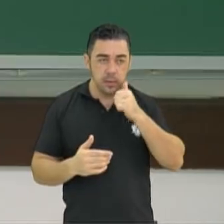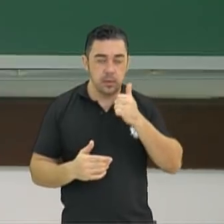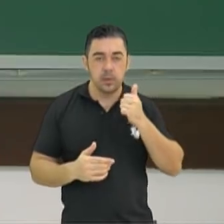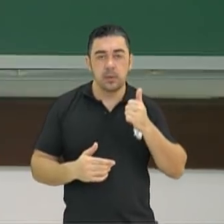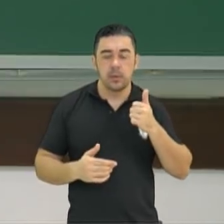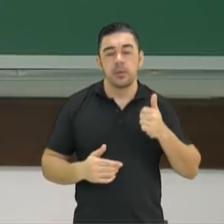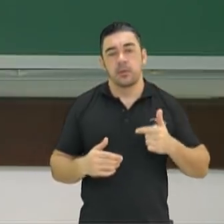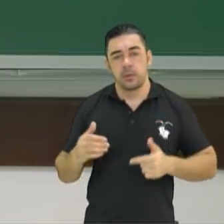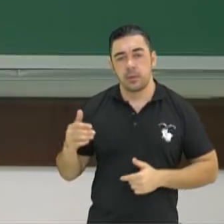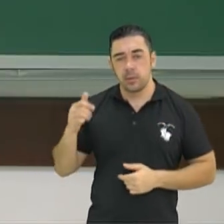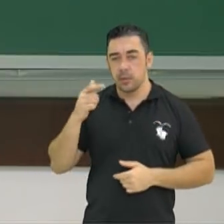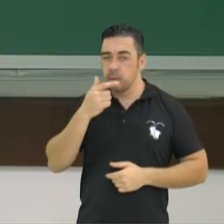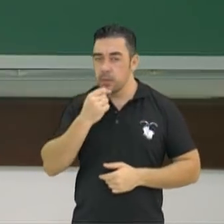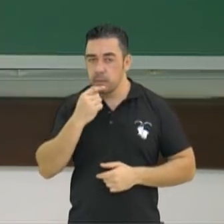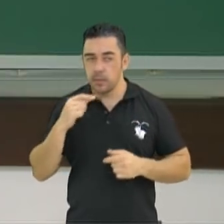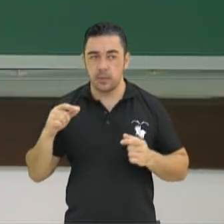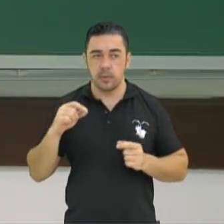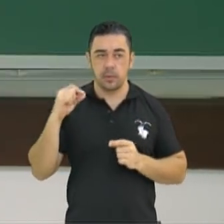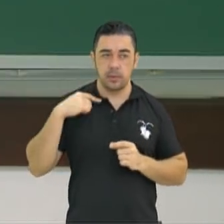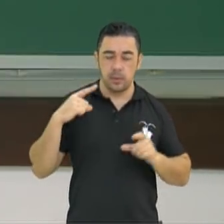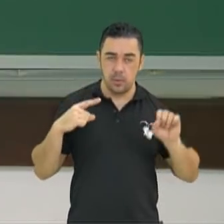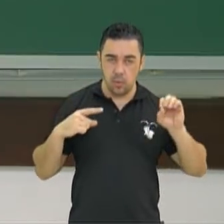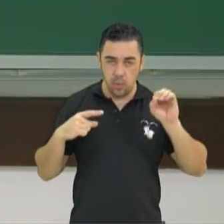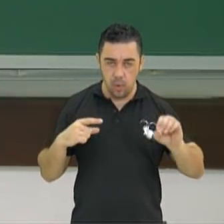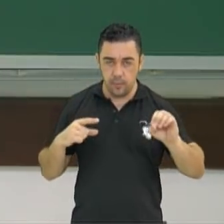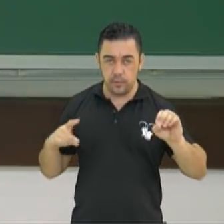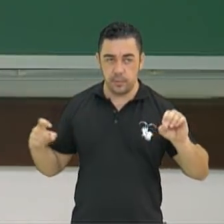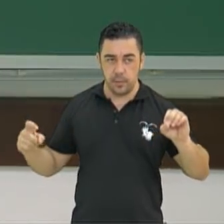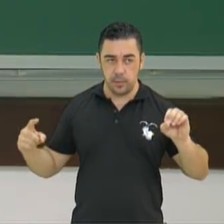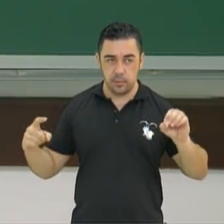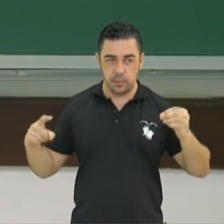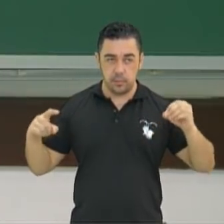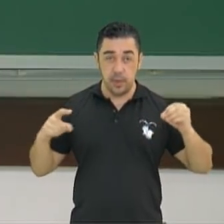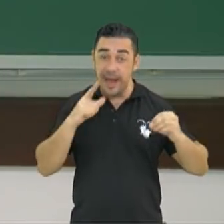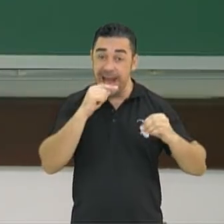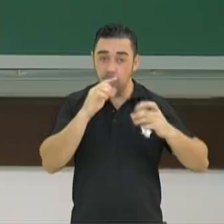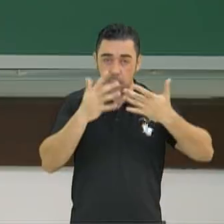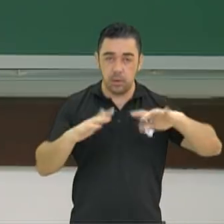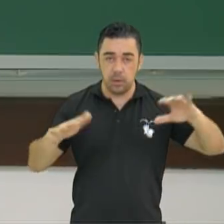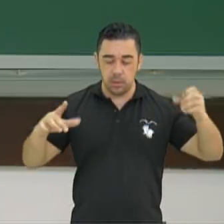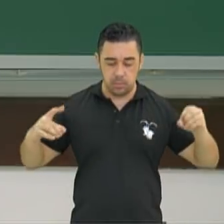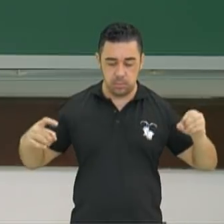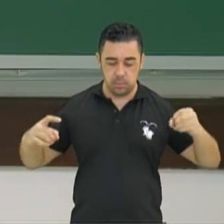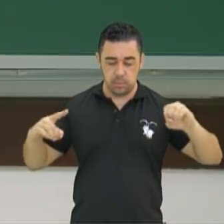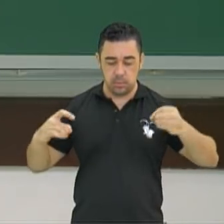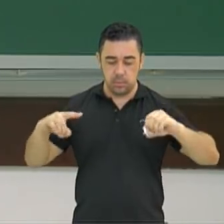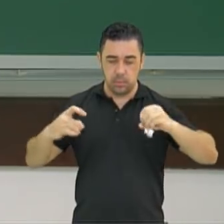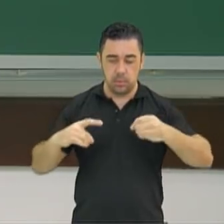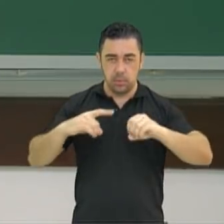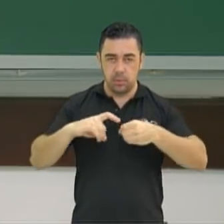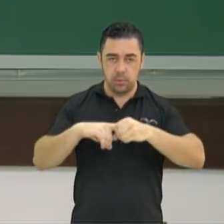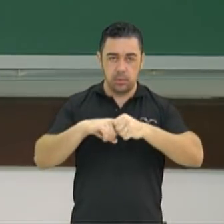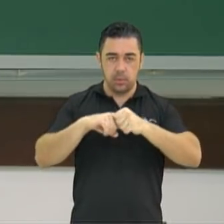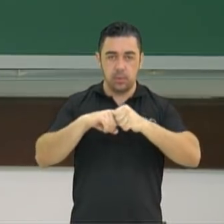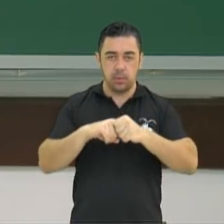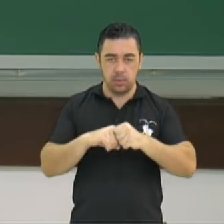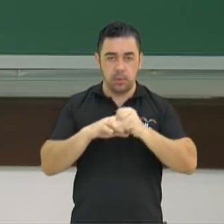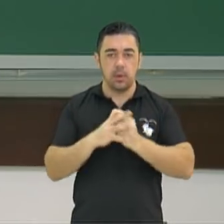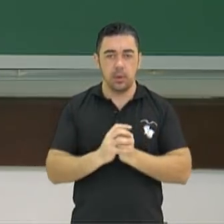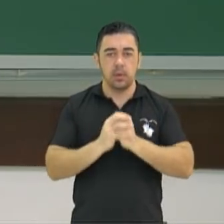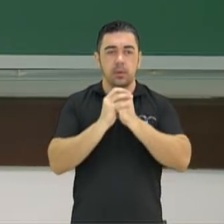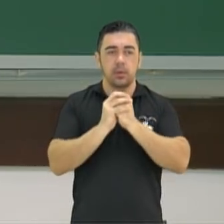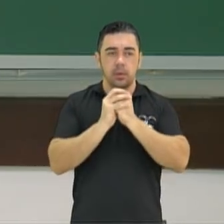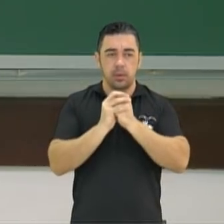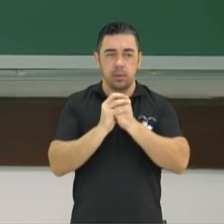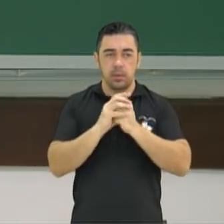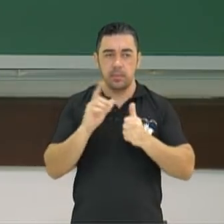peixinho macho, produziu o óvulo, o espermatozoide é liberado na água, o óvulo também se encontra lá na água mesmo,